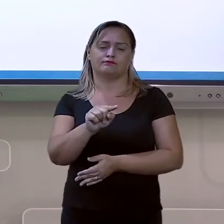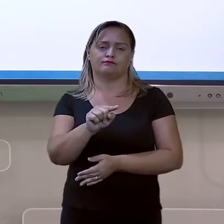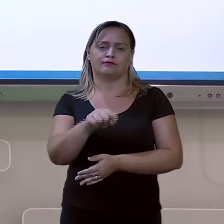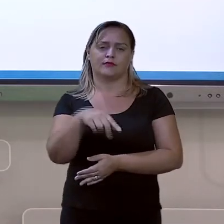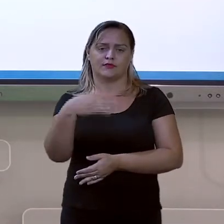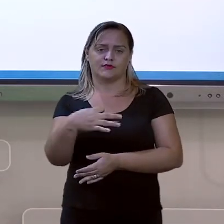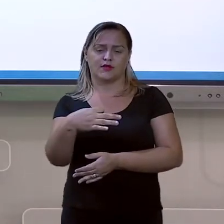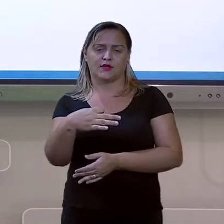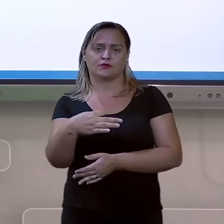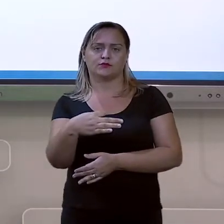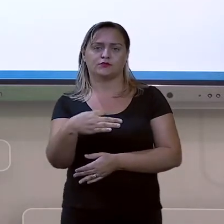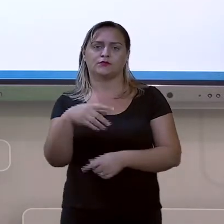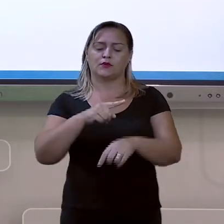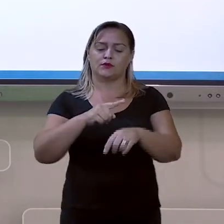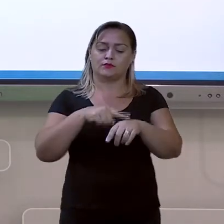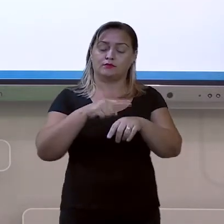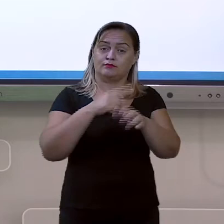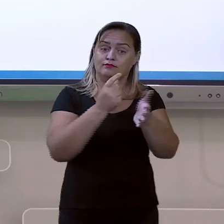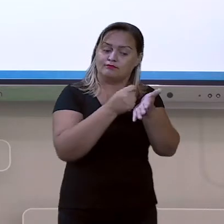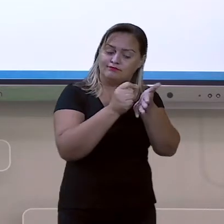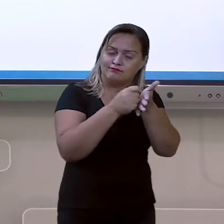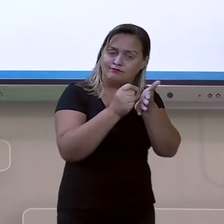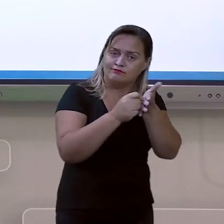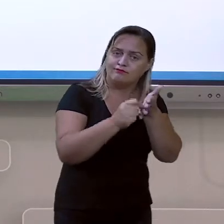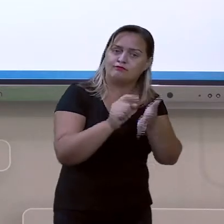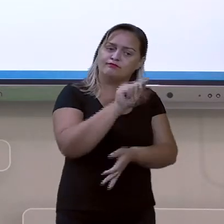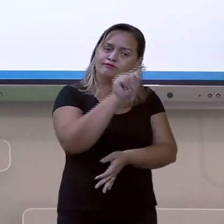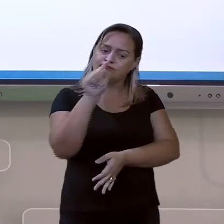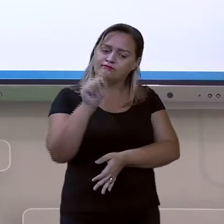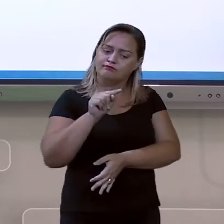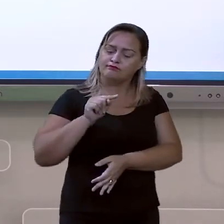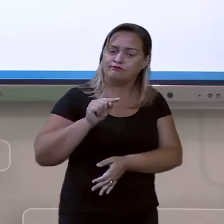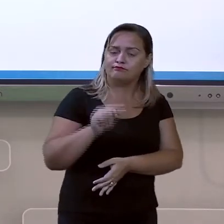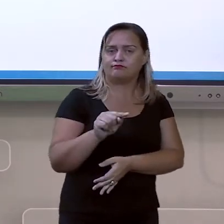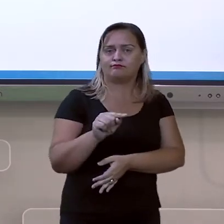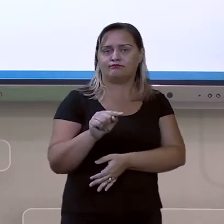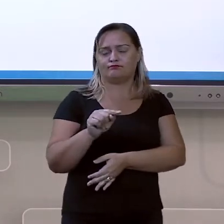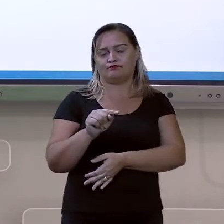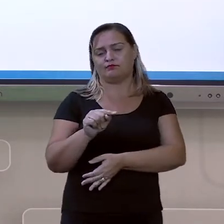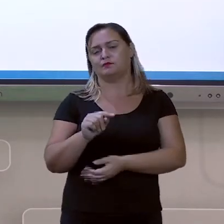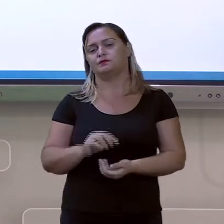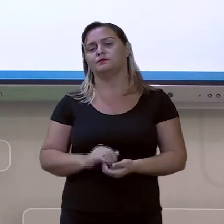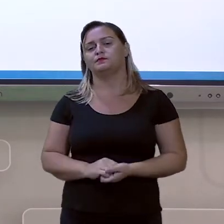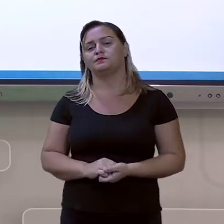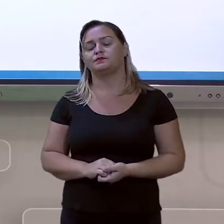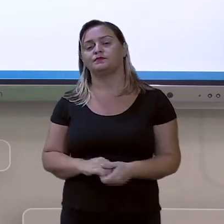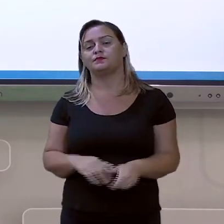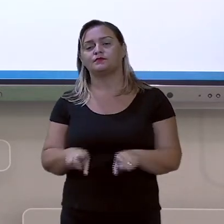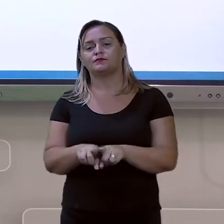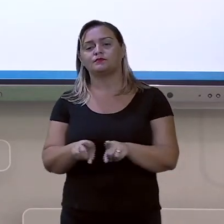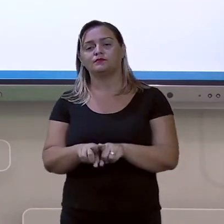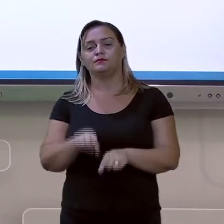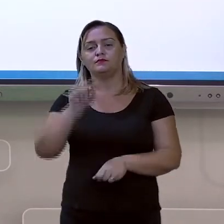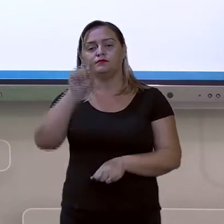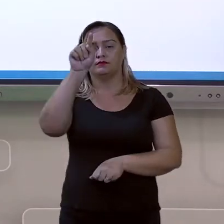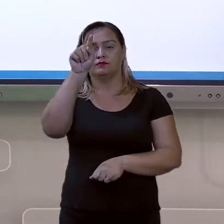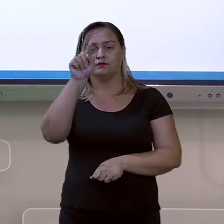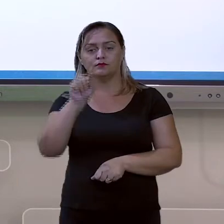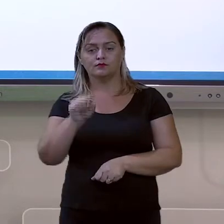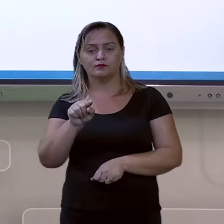pergunta, ali eu tenho um ponto de interrogação. E o ponto de